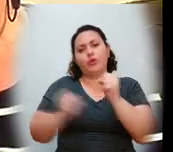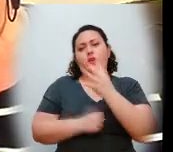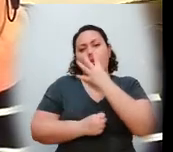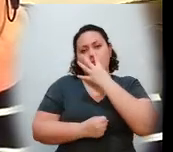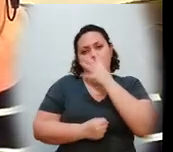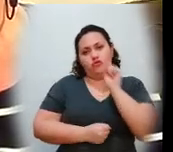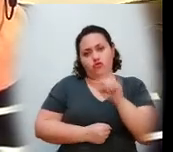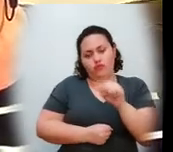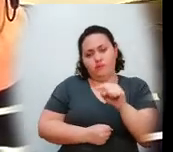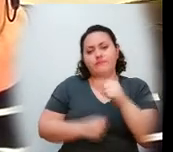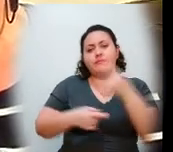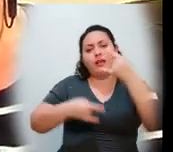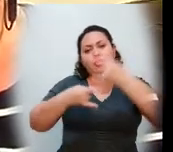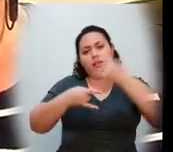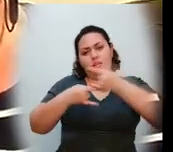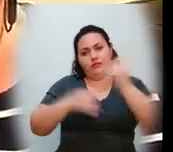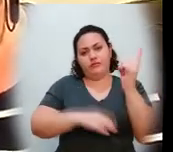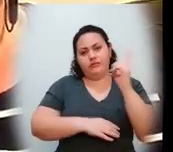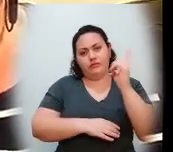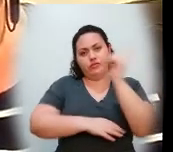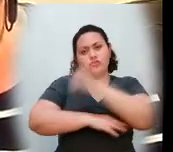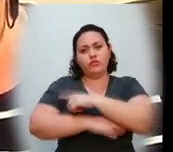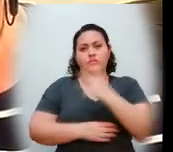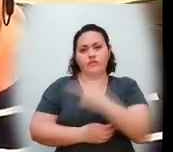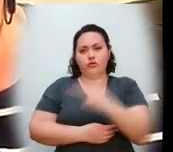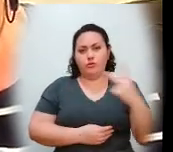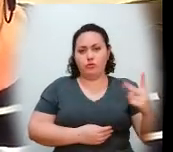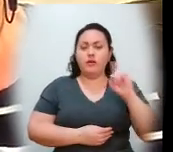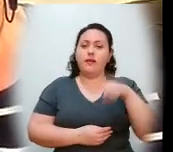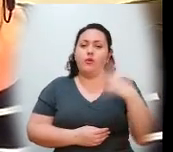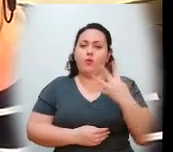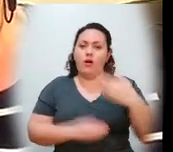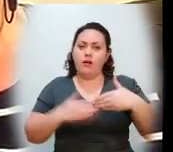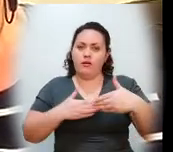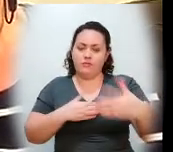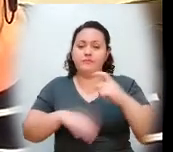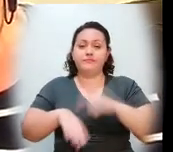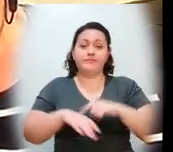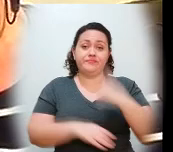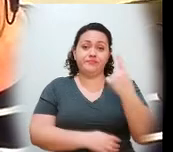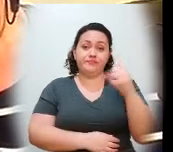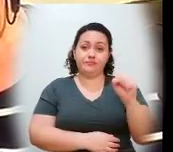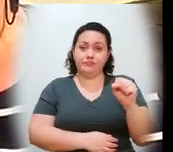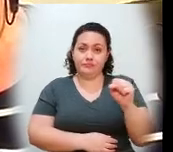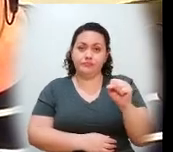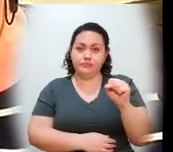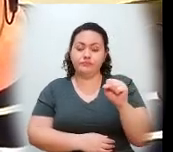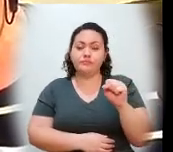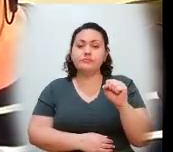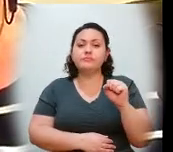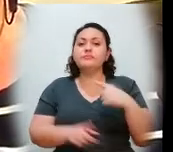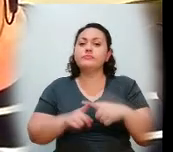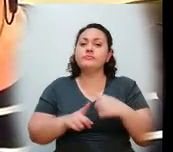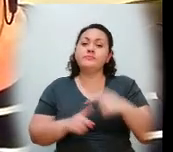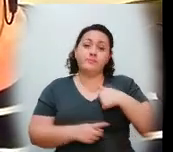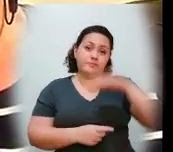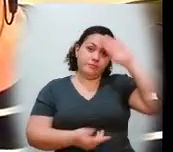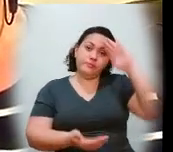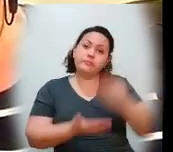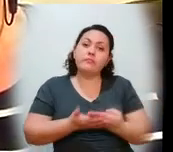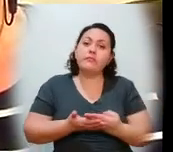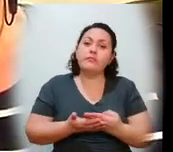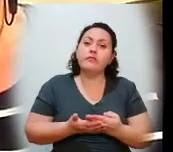assista essa live no dia 22, que é quarta-feira agora, às 18 horas, porque eu acredito que